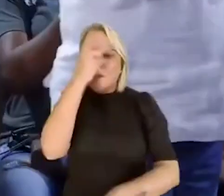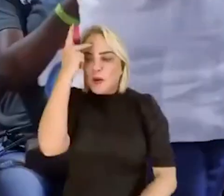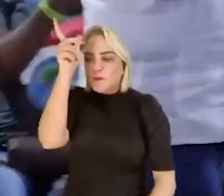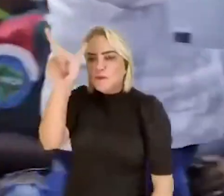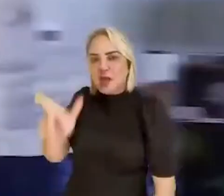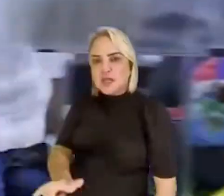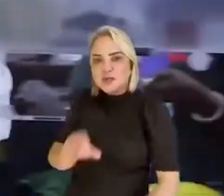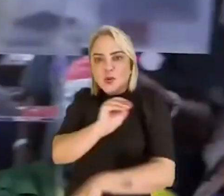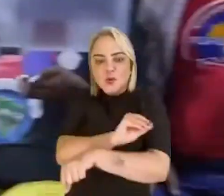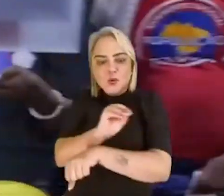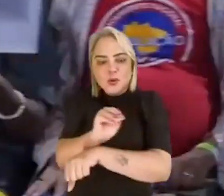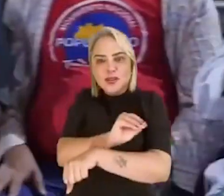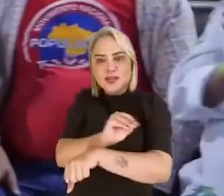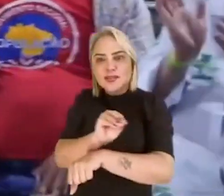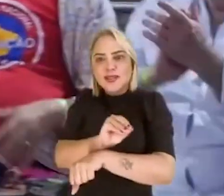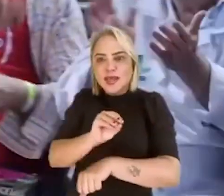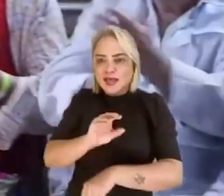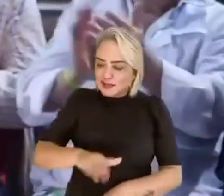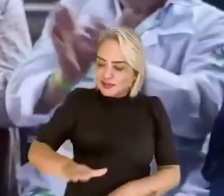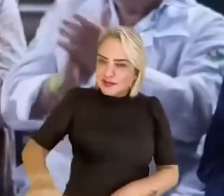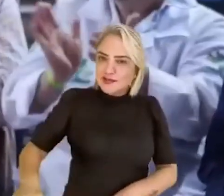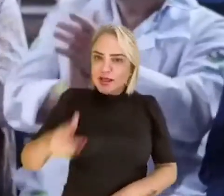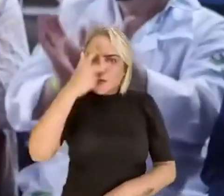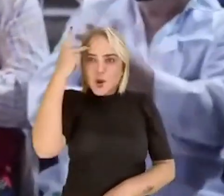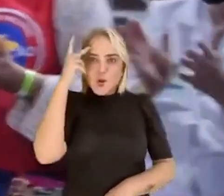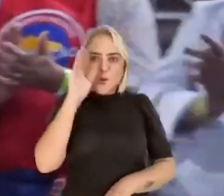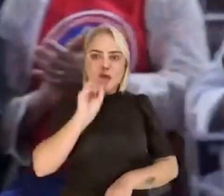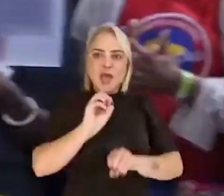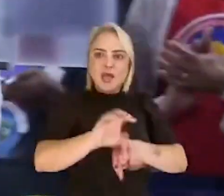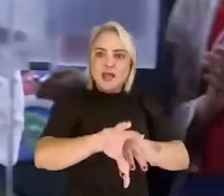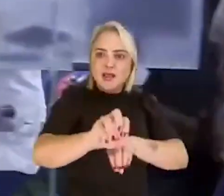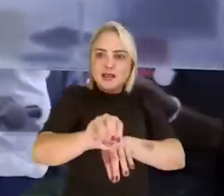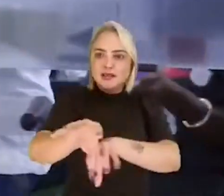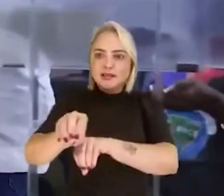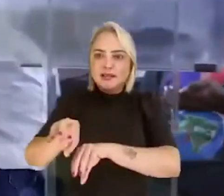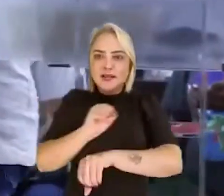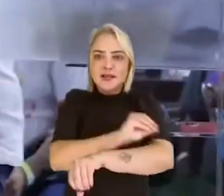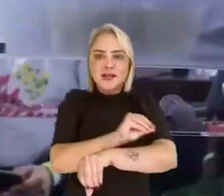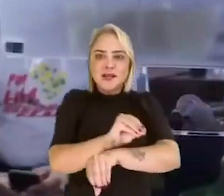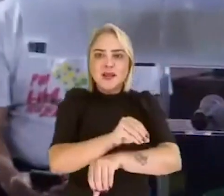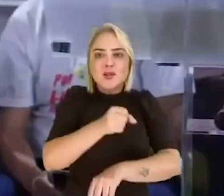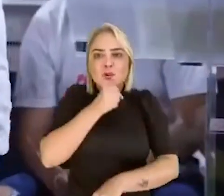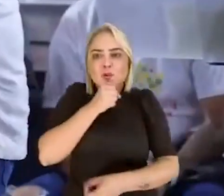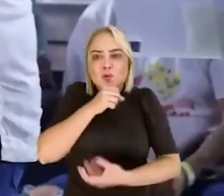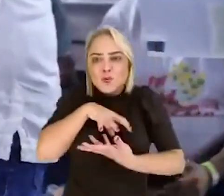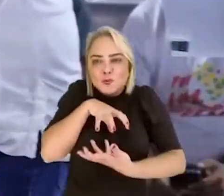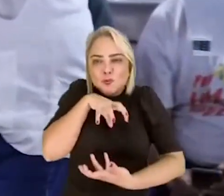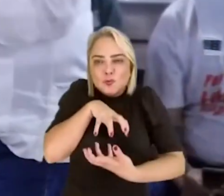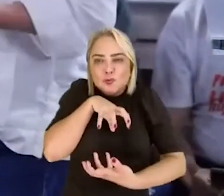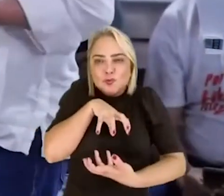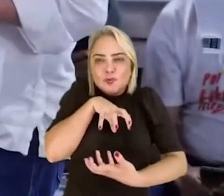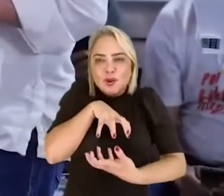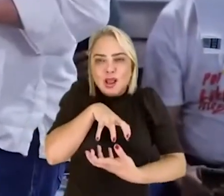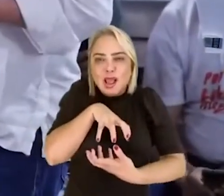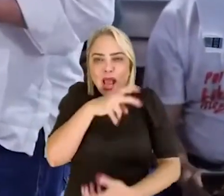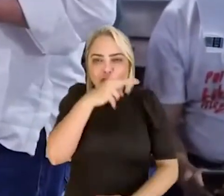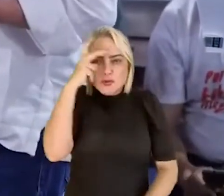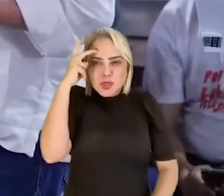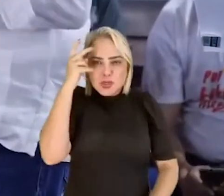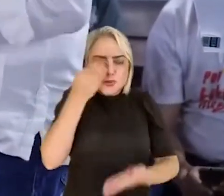cuidar das crianças alguém para cuidar da educação alguém para cuidar do velhinho alguém que trata as pessoas com